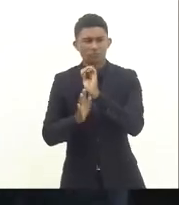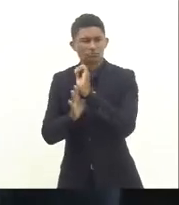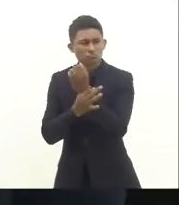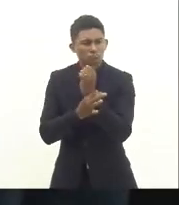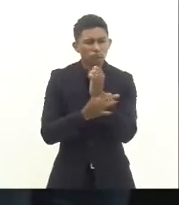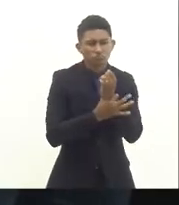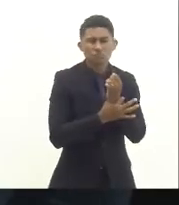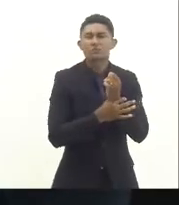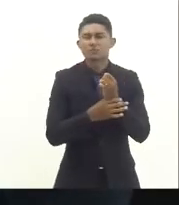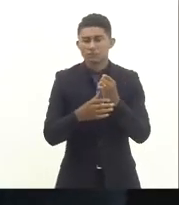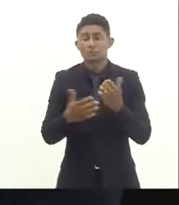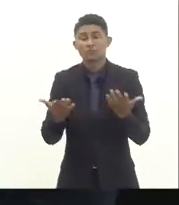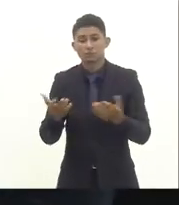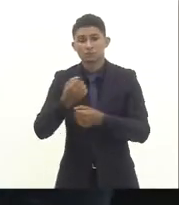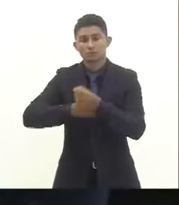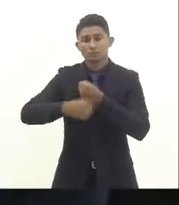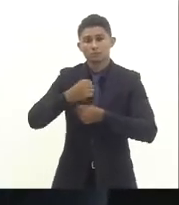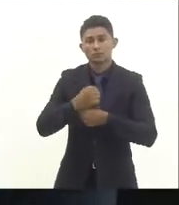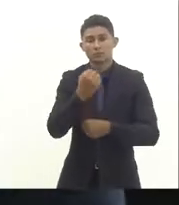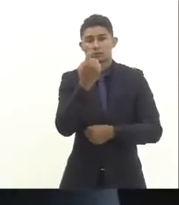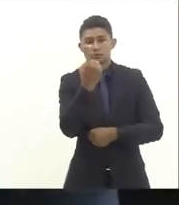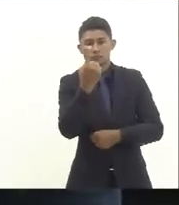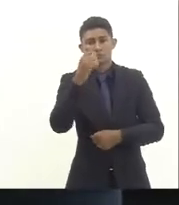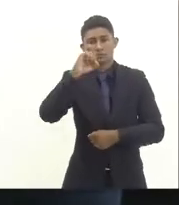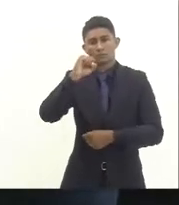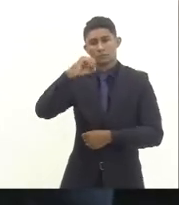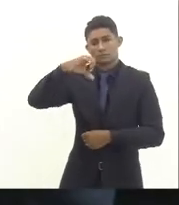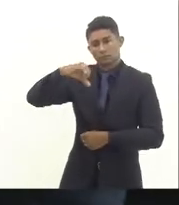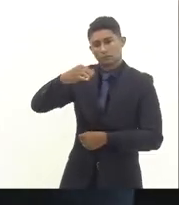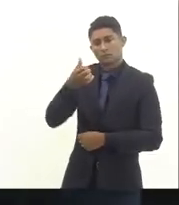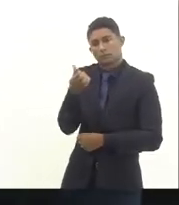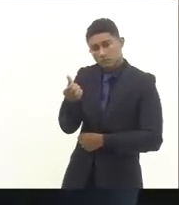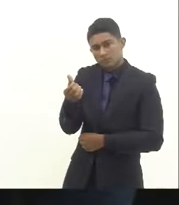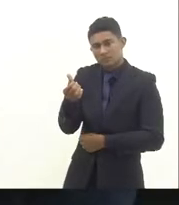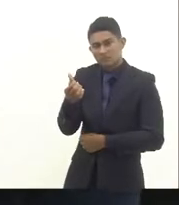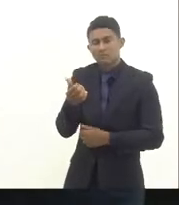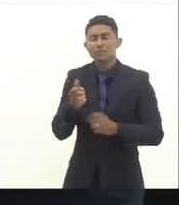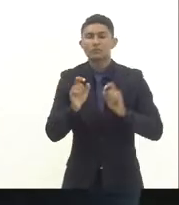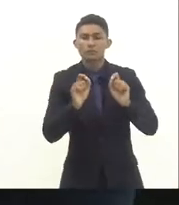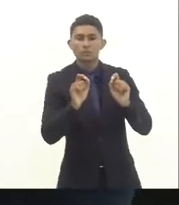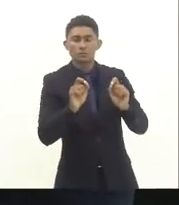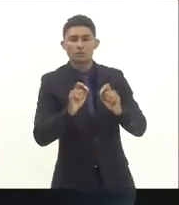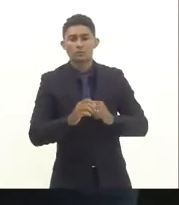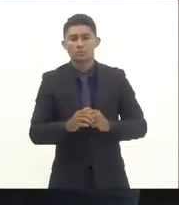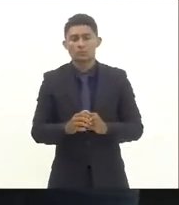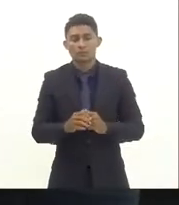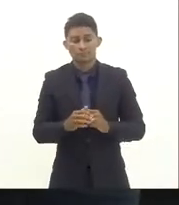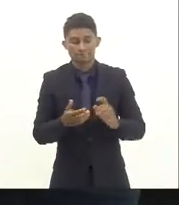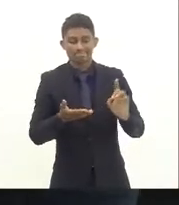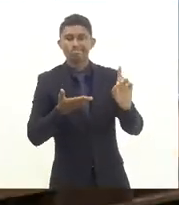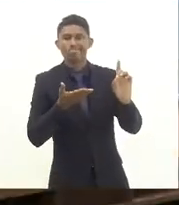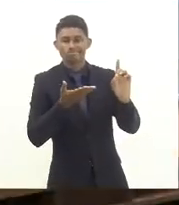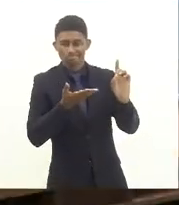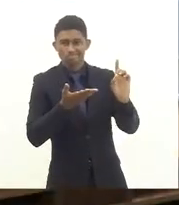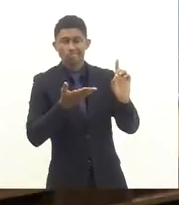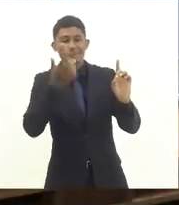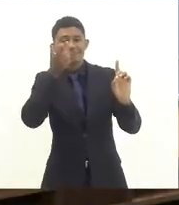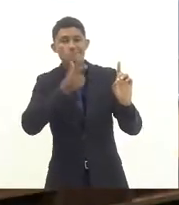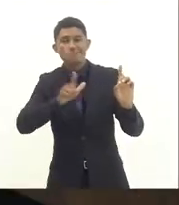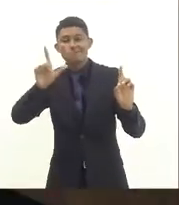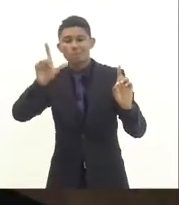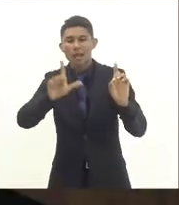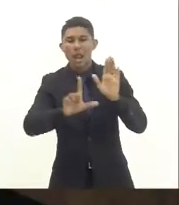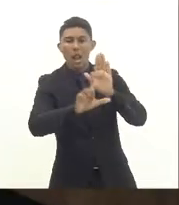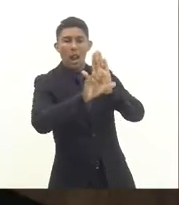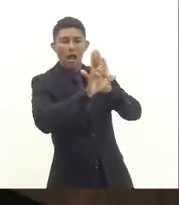destaco aqui que em 1996 Deputado Valda ex-deputado Carlos minc Benedita aprovou a